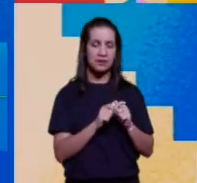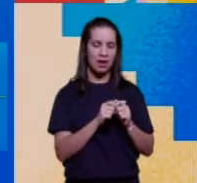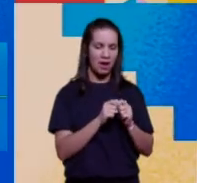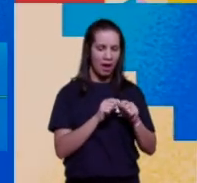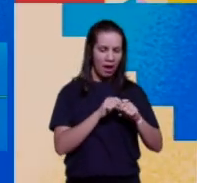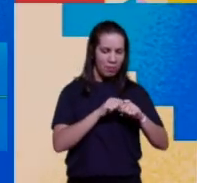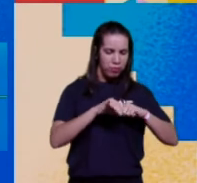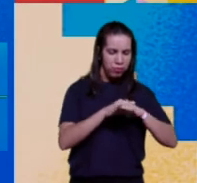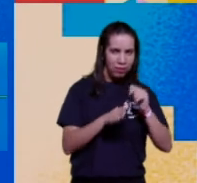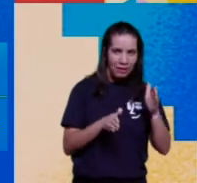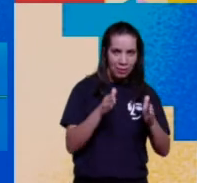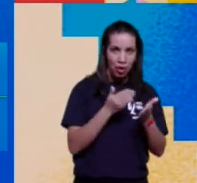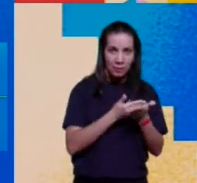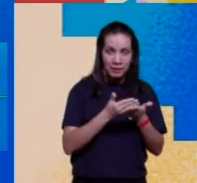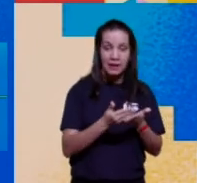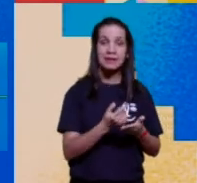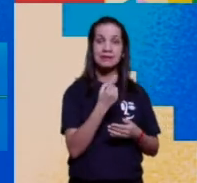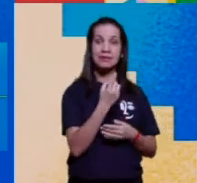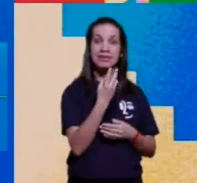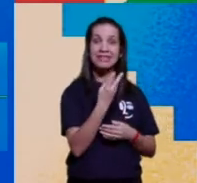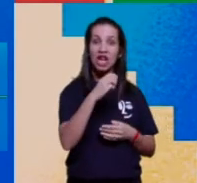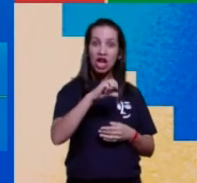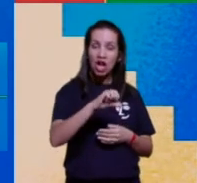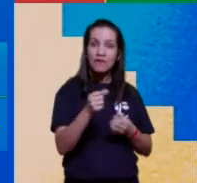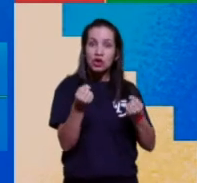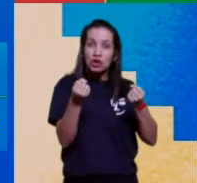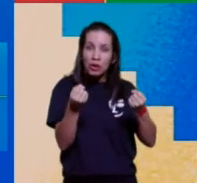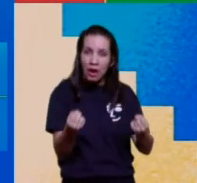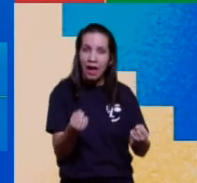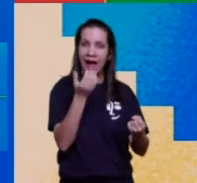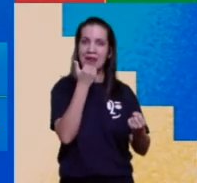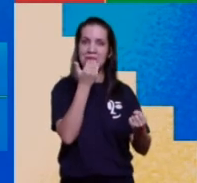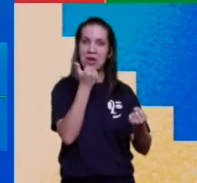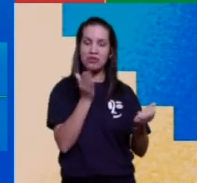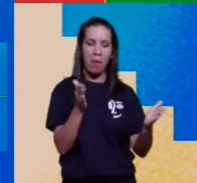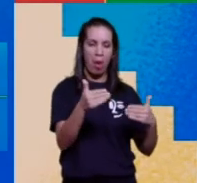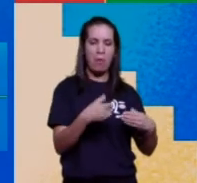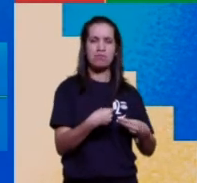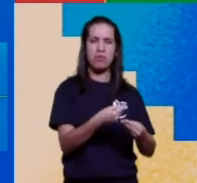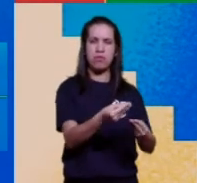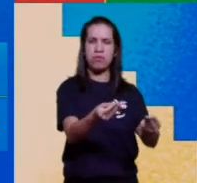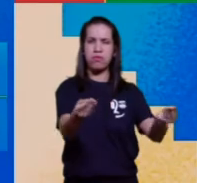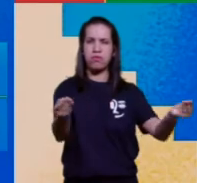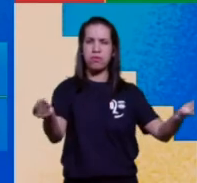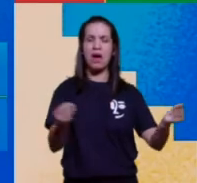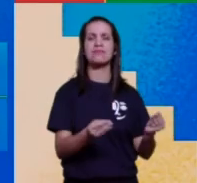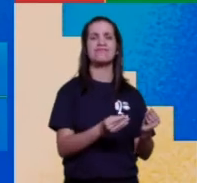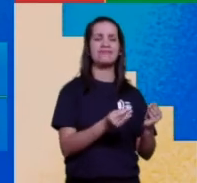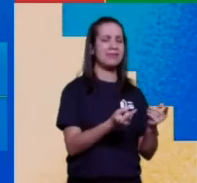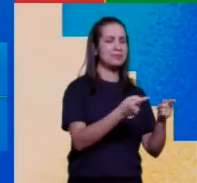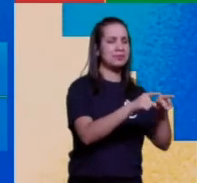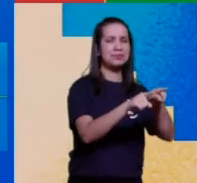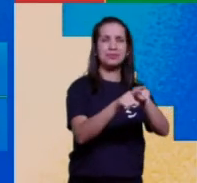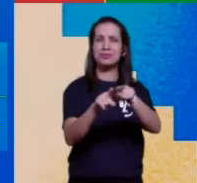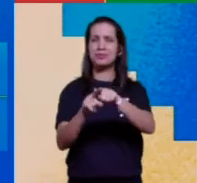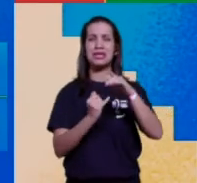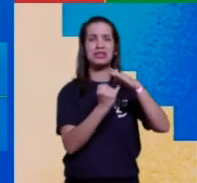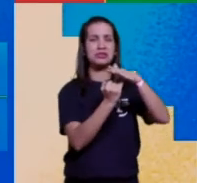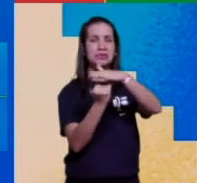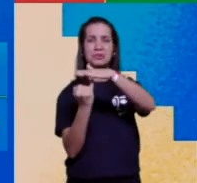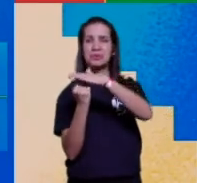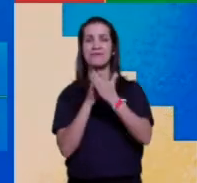pandemia. Foram 139 toneladas de alimentos não perecíveis doados a várias instituições que precisavam de ajuda.